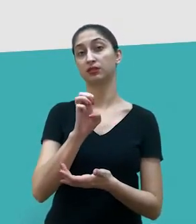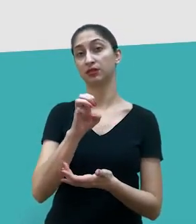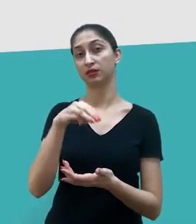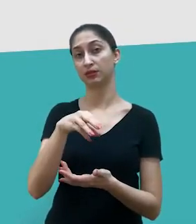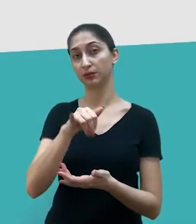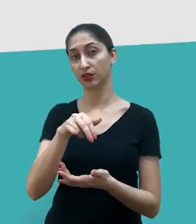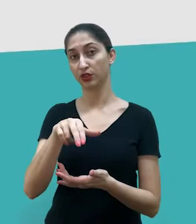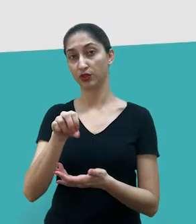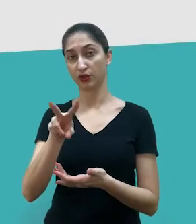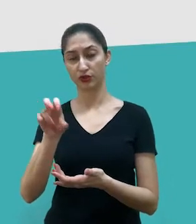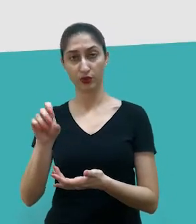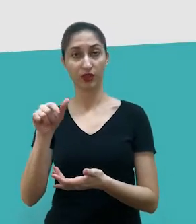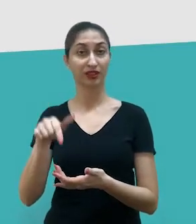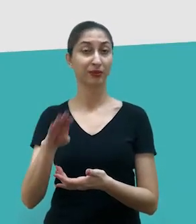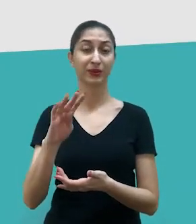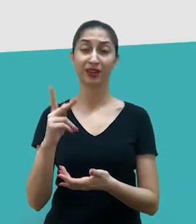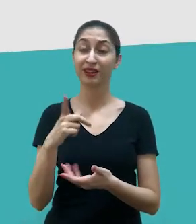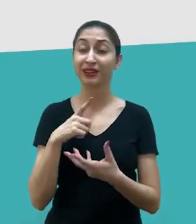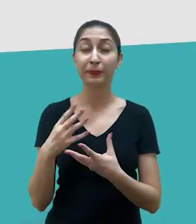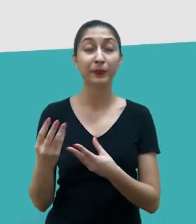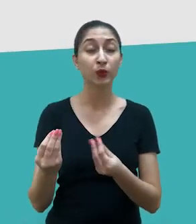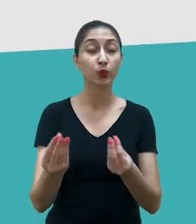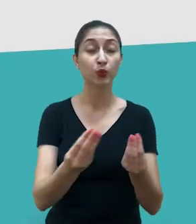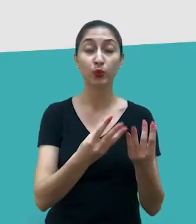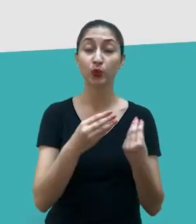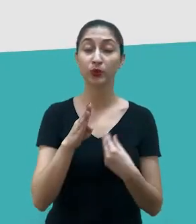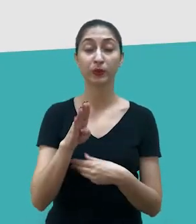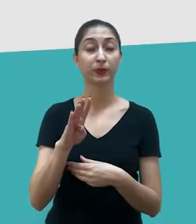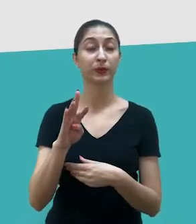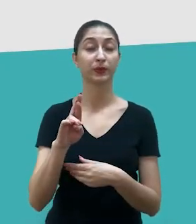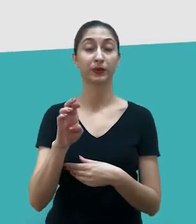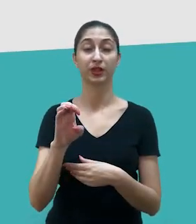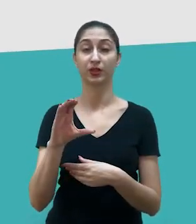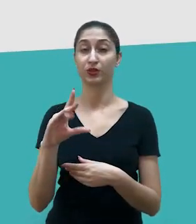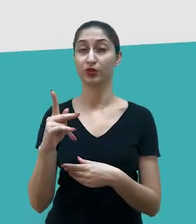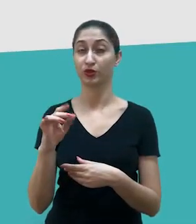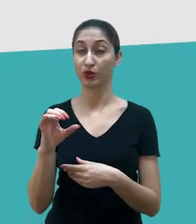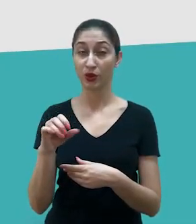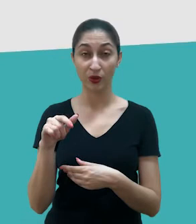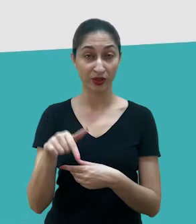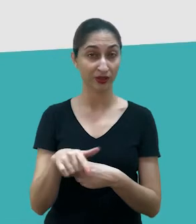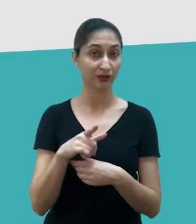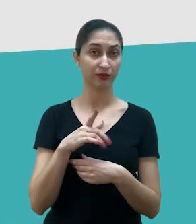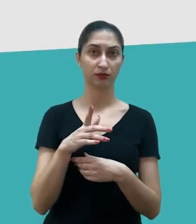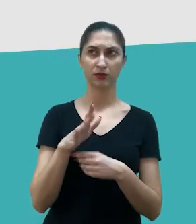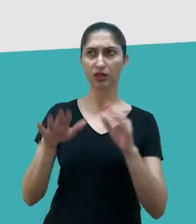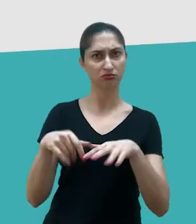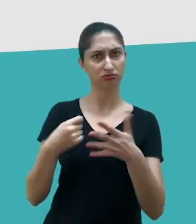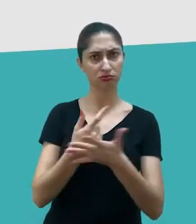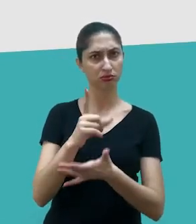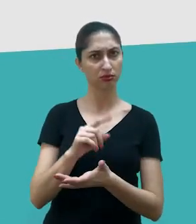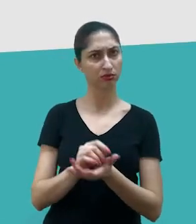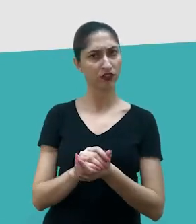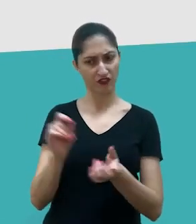de brechós? Belo Horizonte é uma das cidades que mais tem brechós no Brasil. E que tal não comprar,